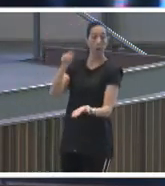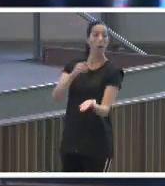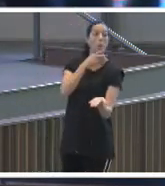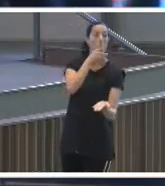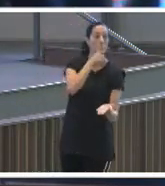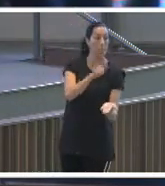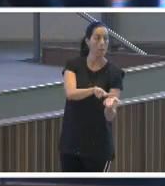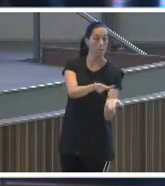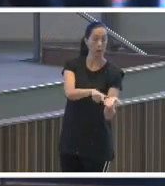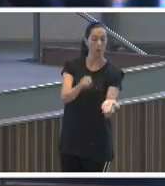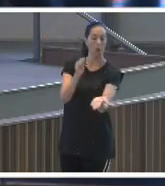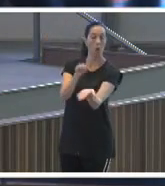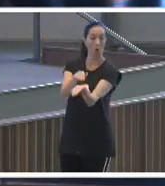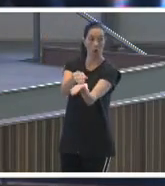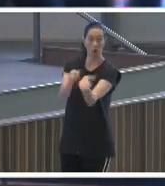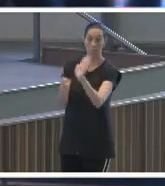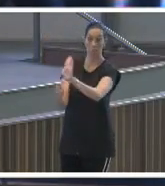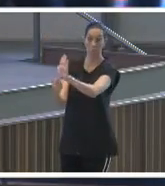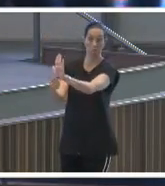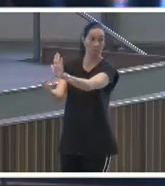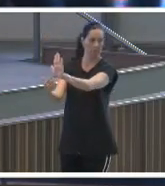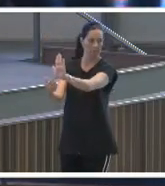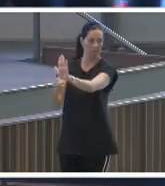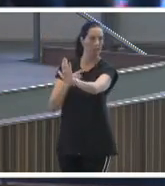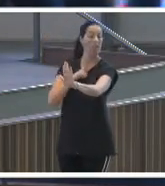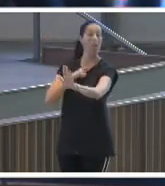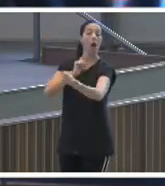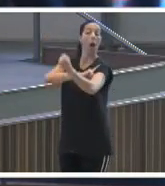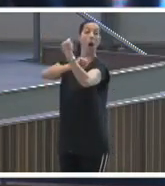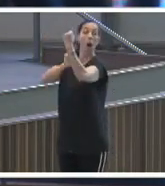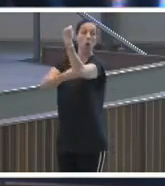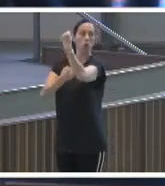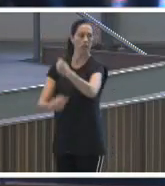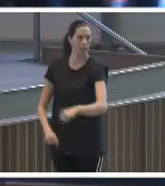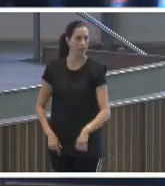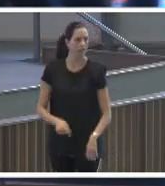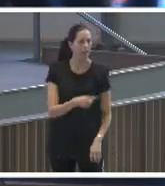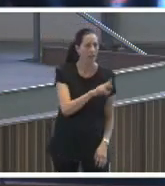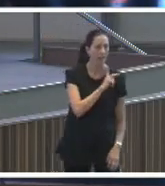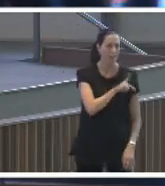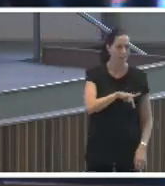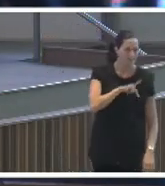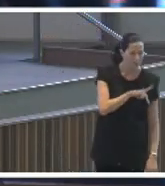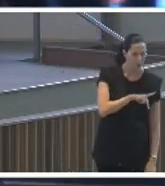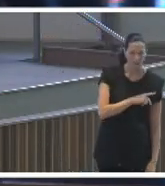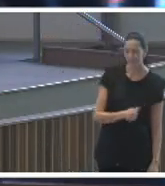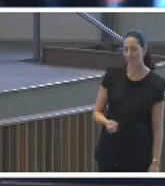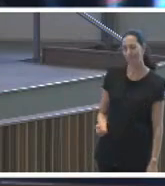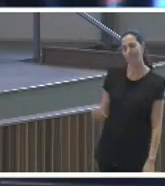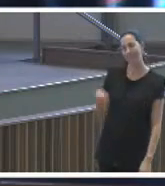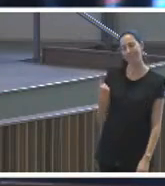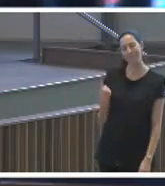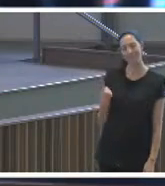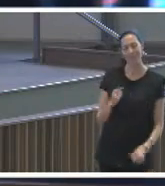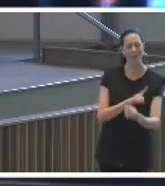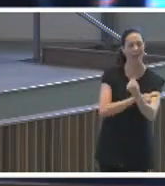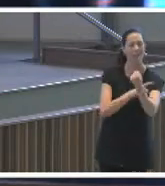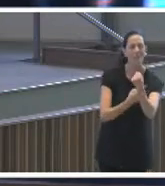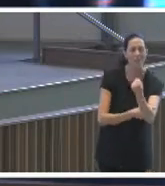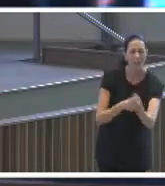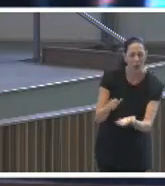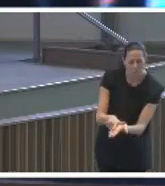E aí Paulo vai dizer: bom, ok, e qual é a verdadeira autoridade, qual é o sentido